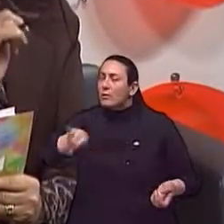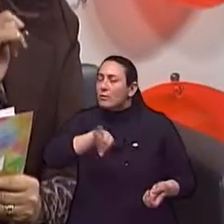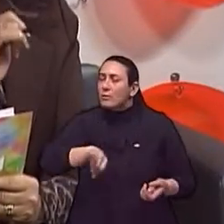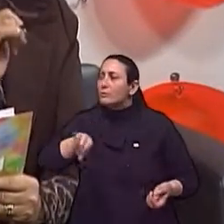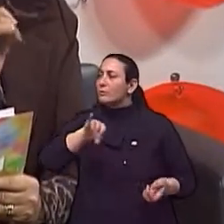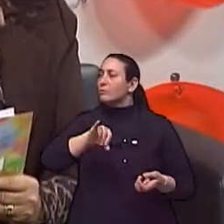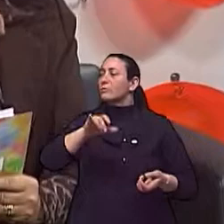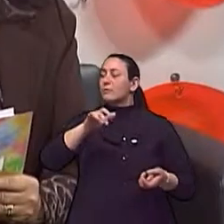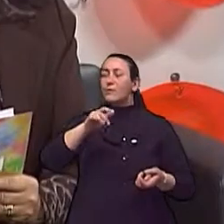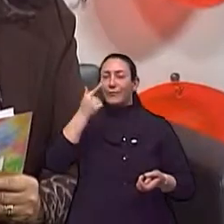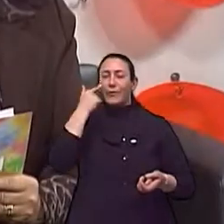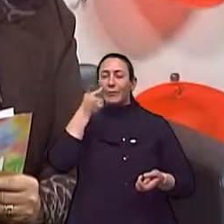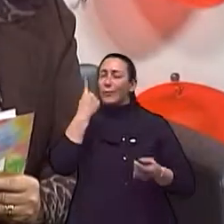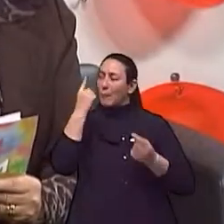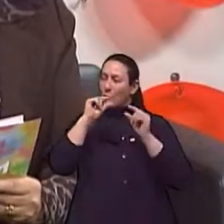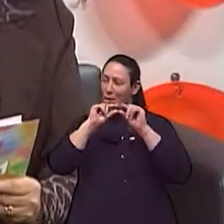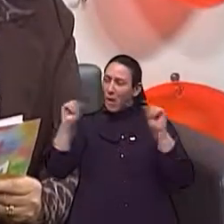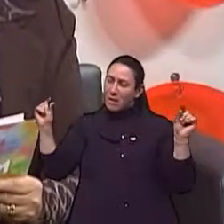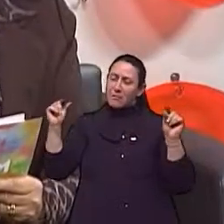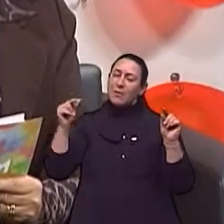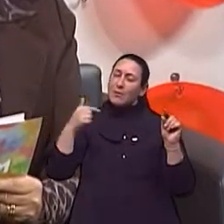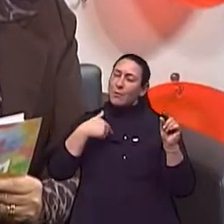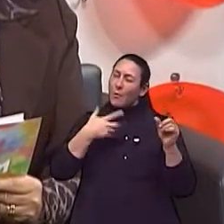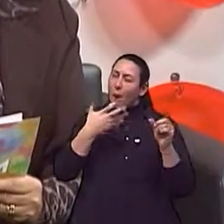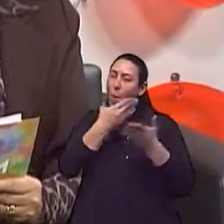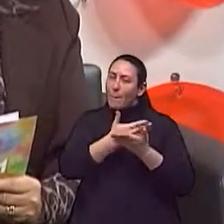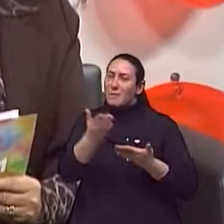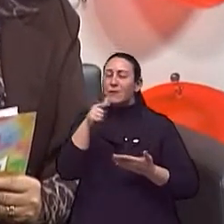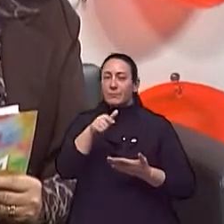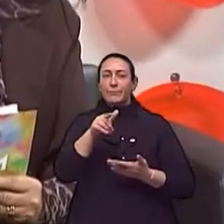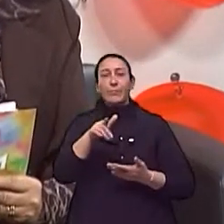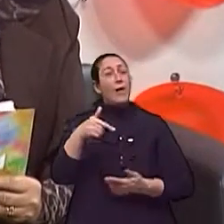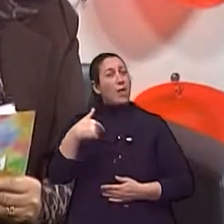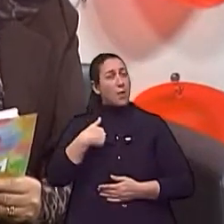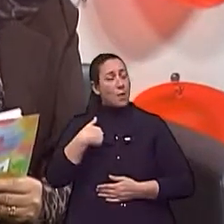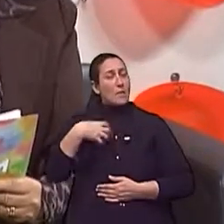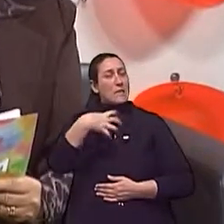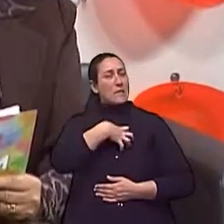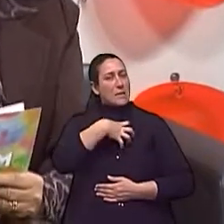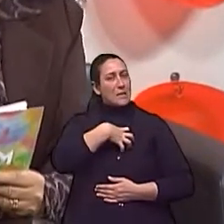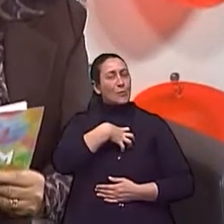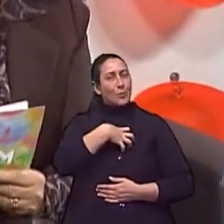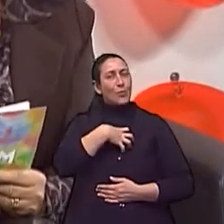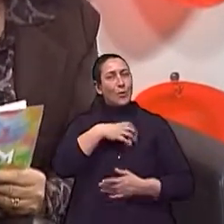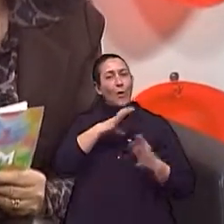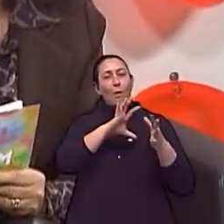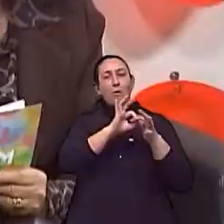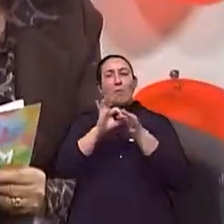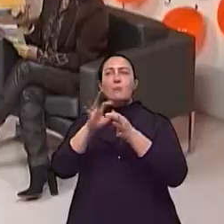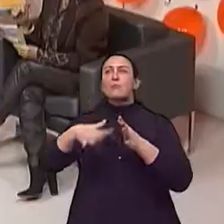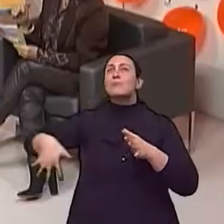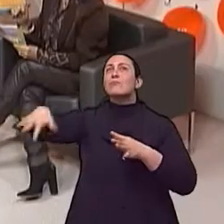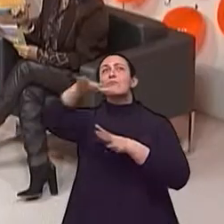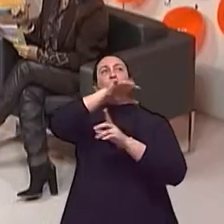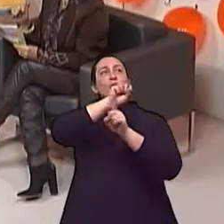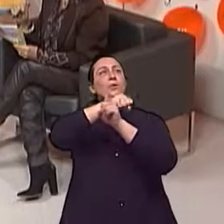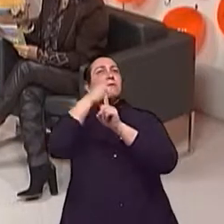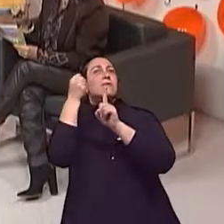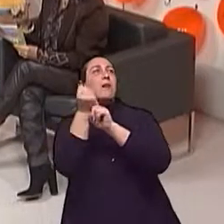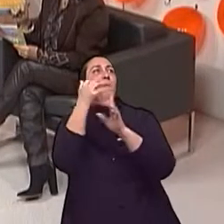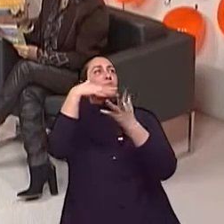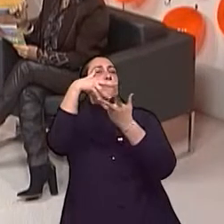coisa uma frase que eles disseram ali que eu queria começar por aí eu me sinto dentro do contexto do mundo atual